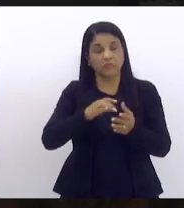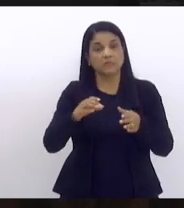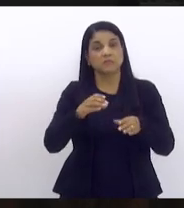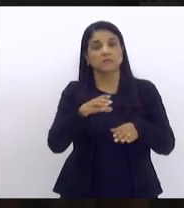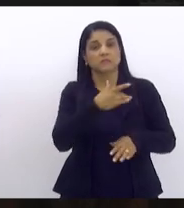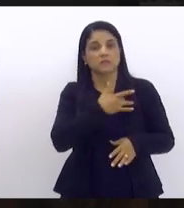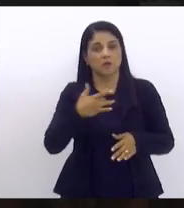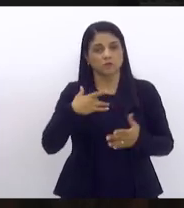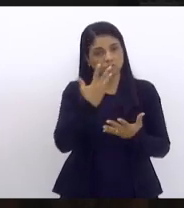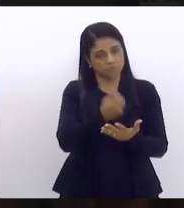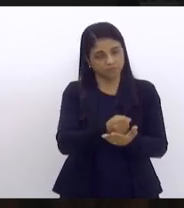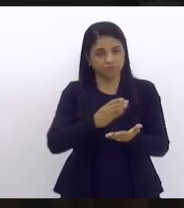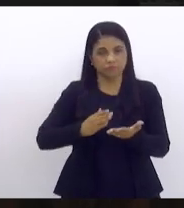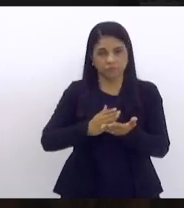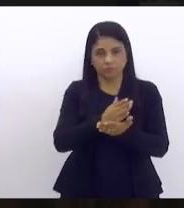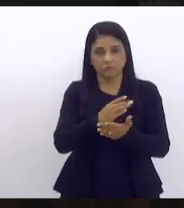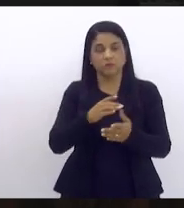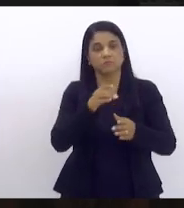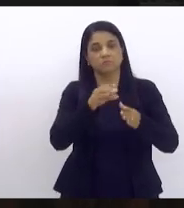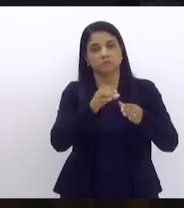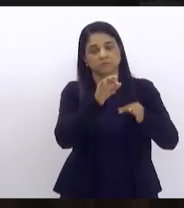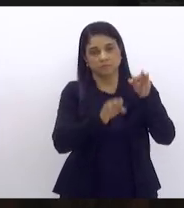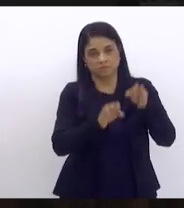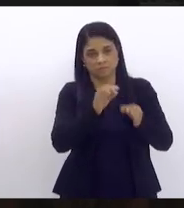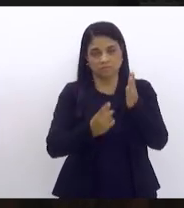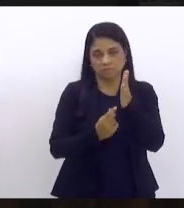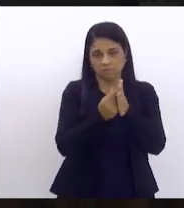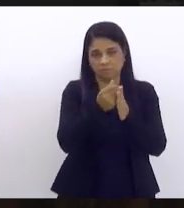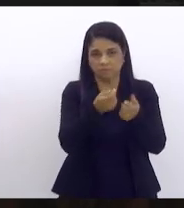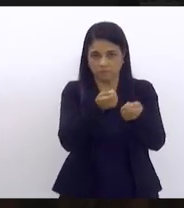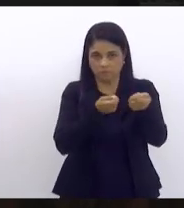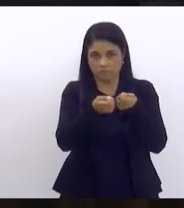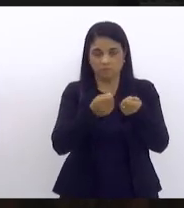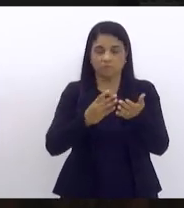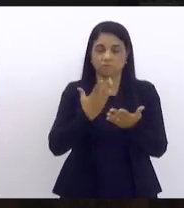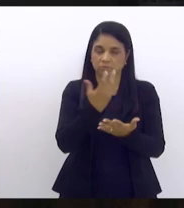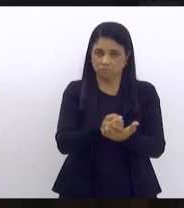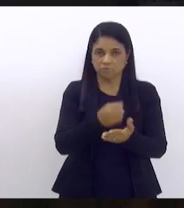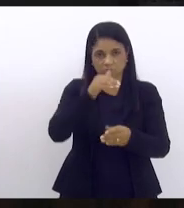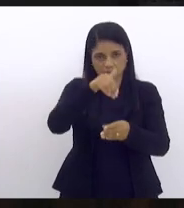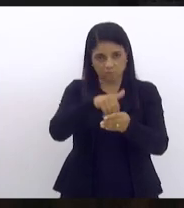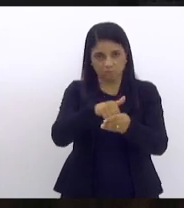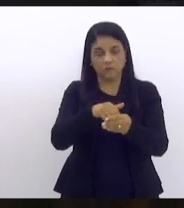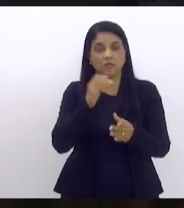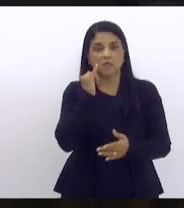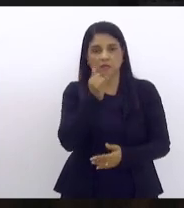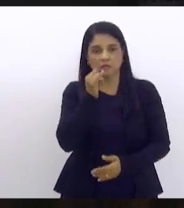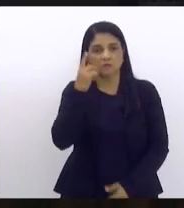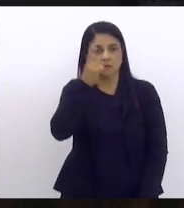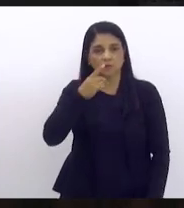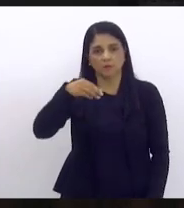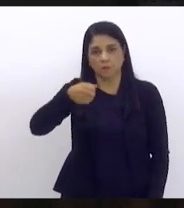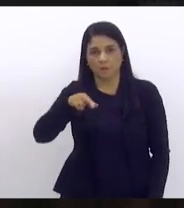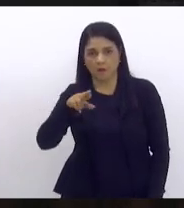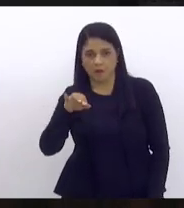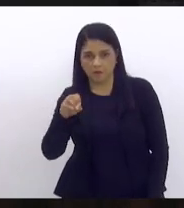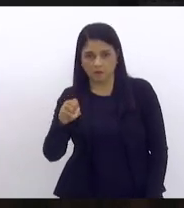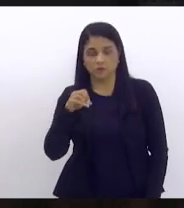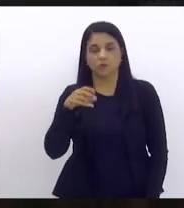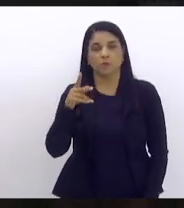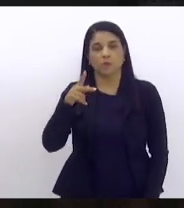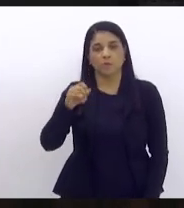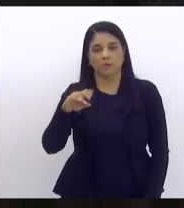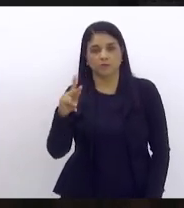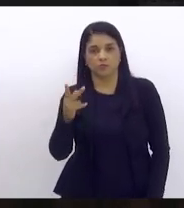Orçamento, Finanças, Fiscalização Financeira e Controle, favorável. Relatores, deputados Márcio Pacheco, relator do